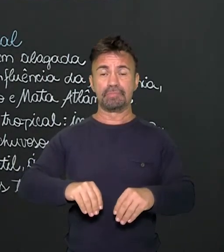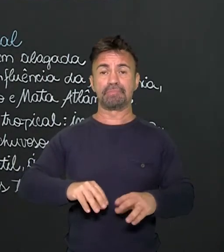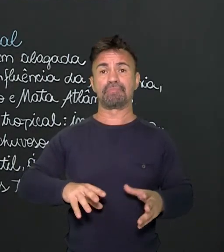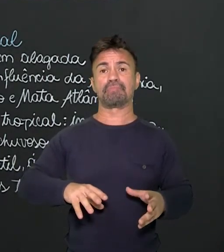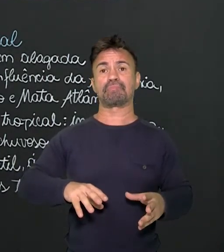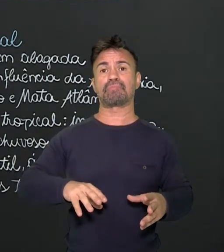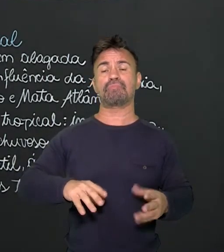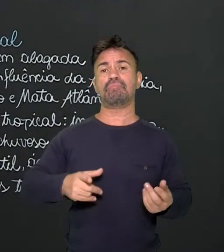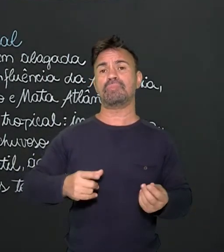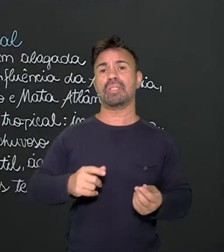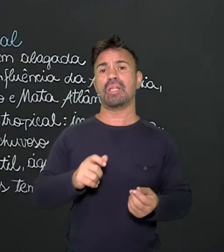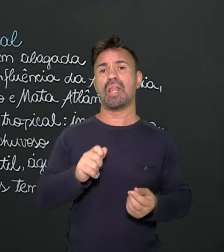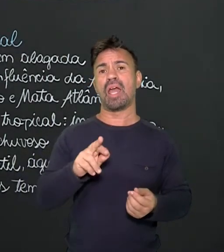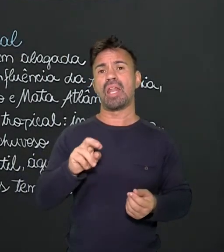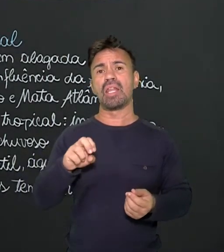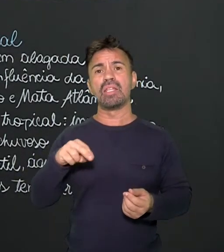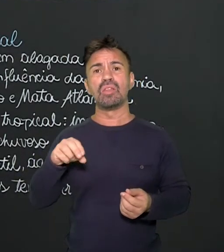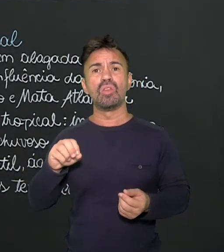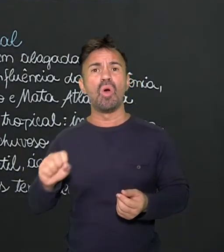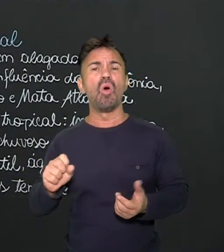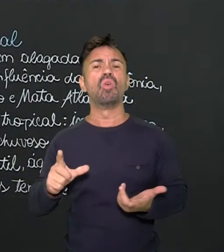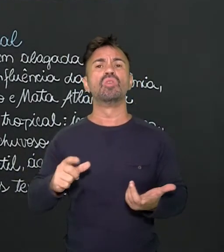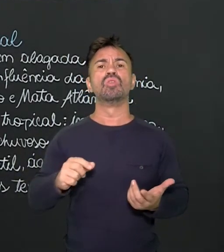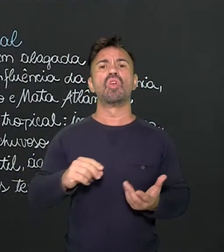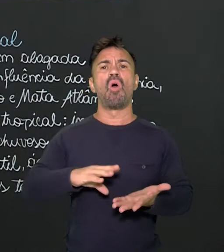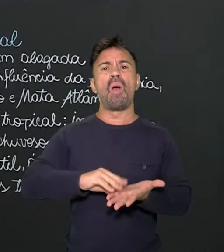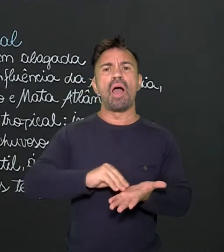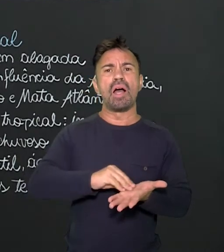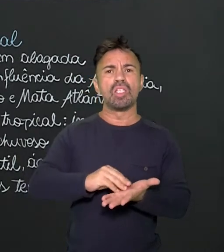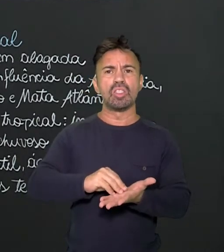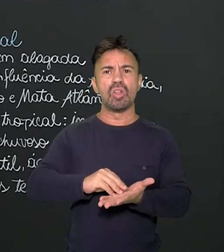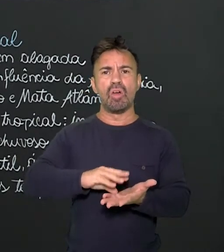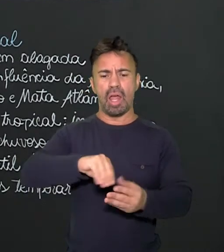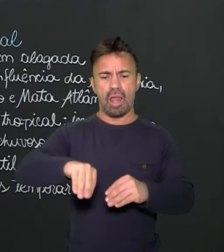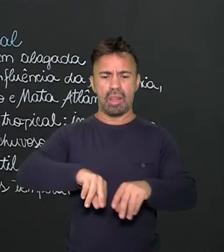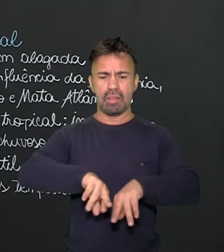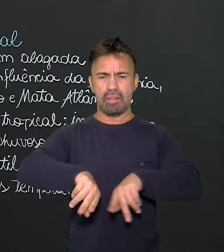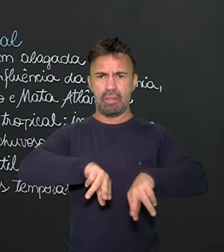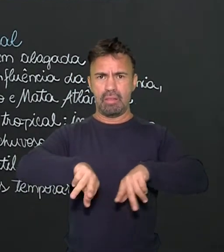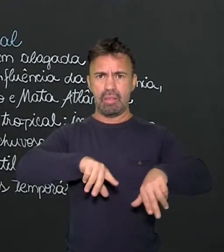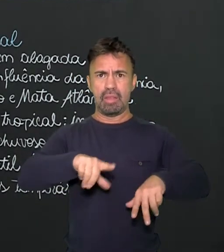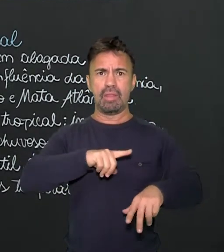uma mescla, há bastante solo arenoso, há em alguns pontos com solo argiloso, então é